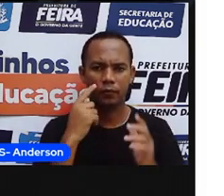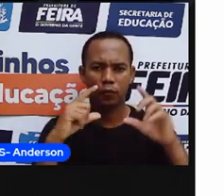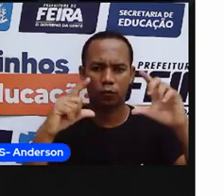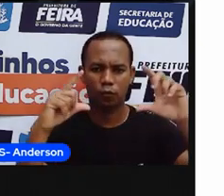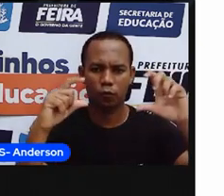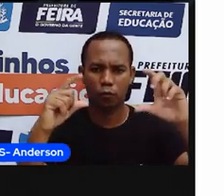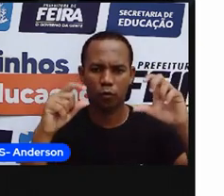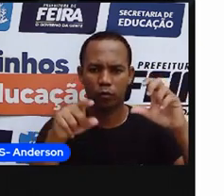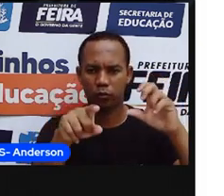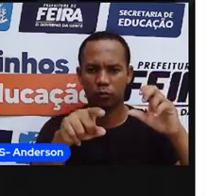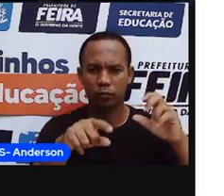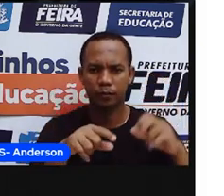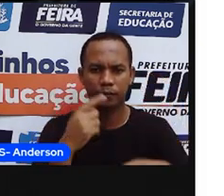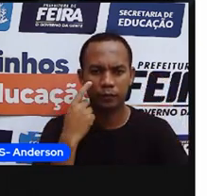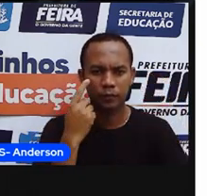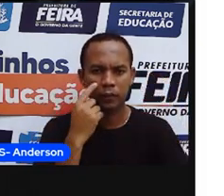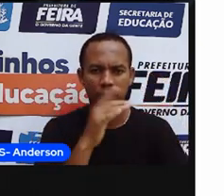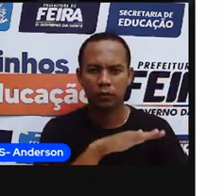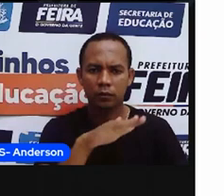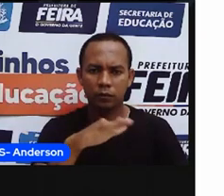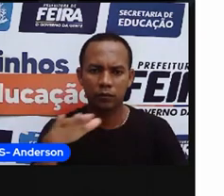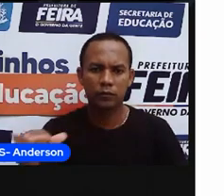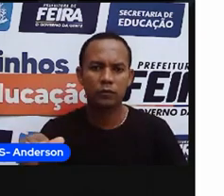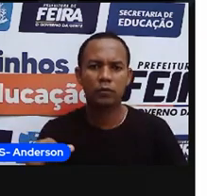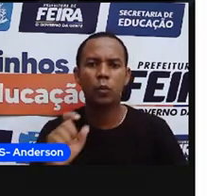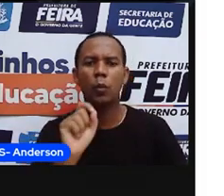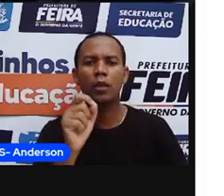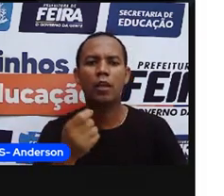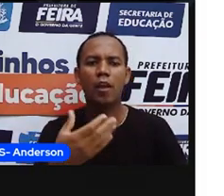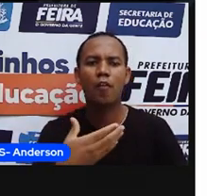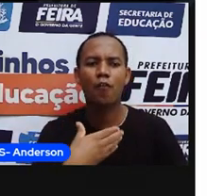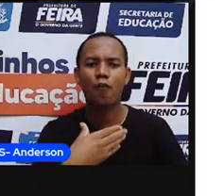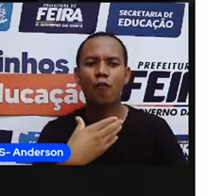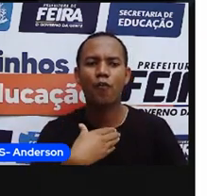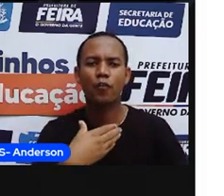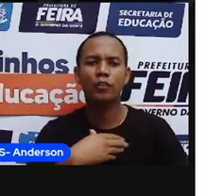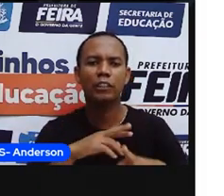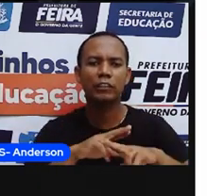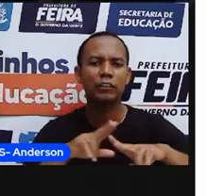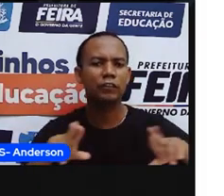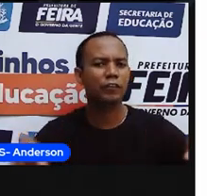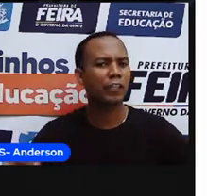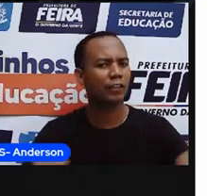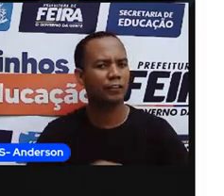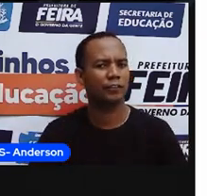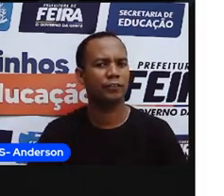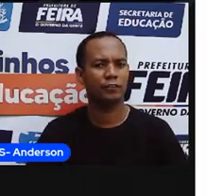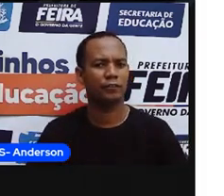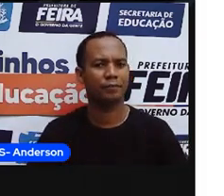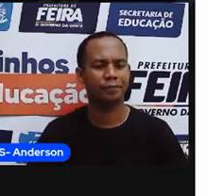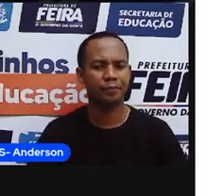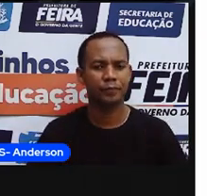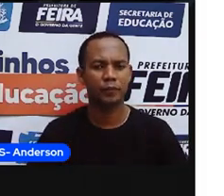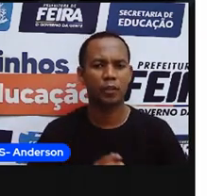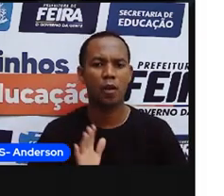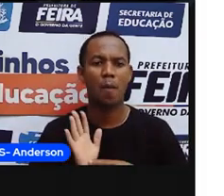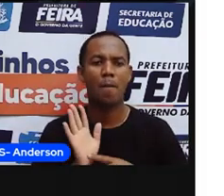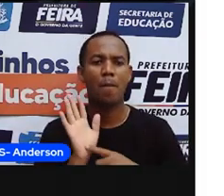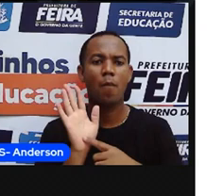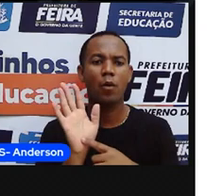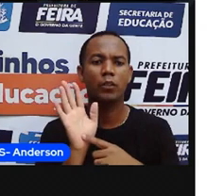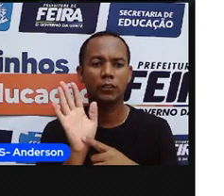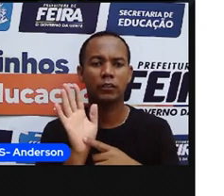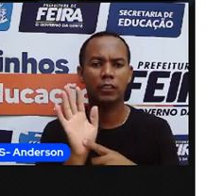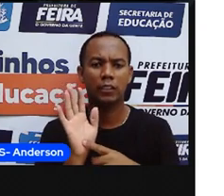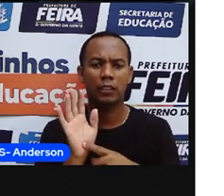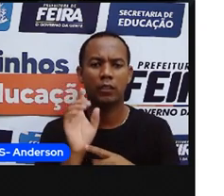dos indígenas aí, eles estão o quê? Segurando frutas, né? E aí, para mostrar o quê? Que